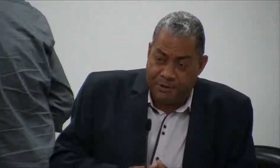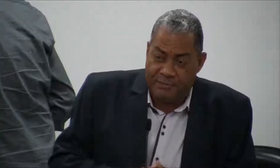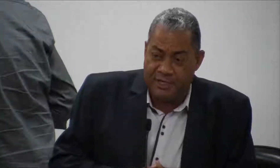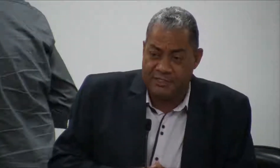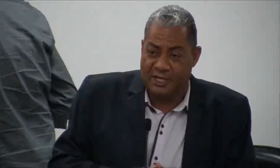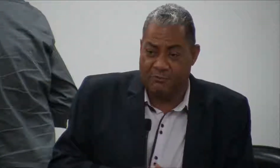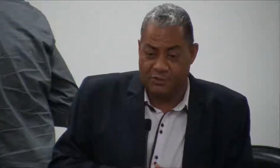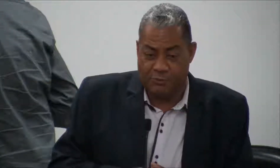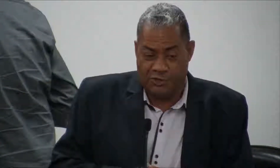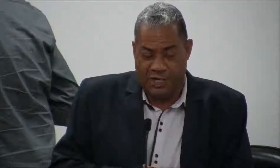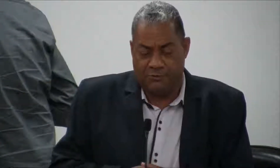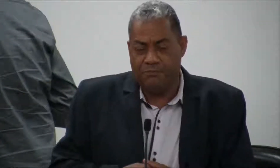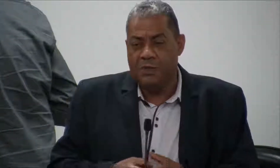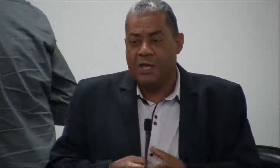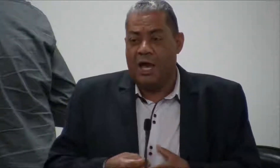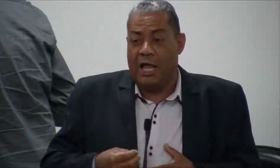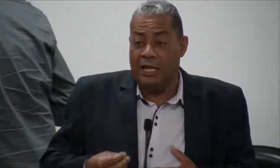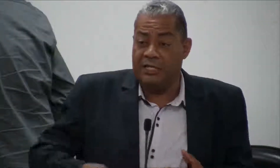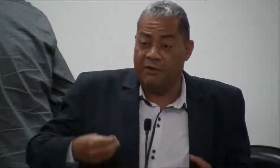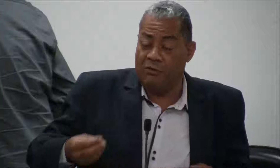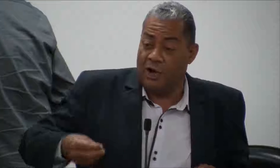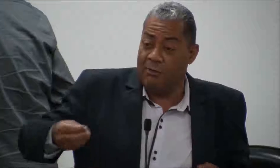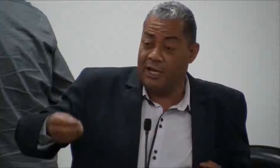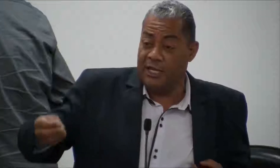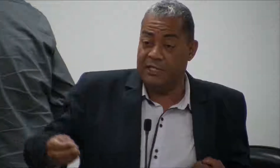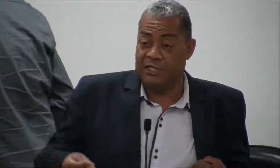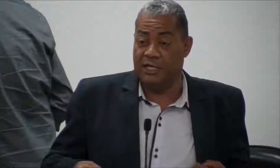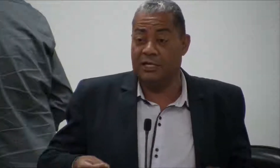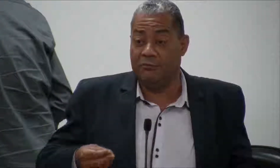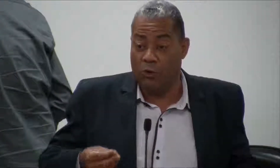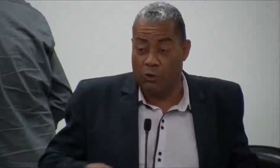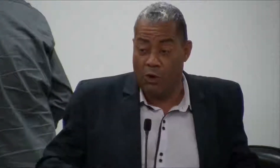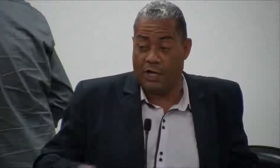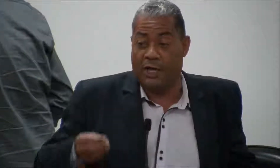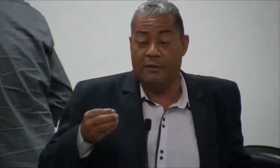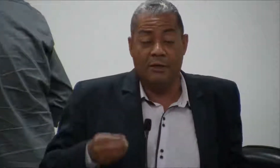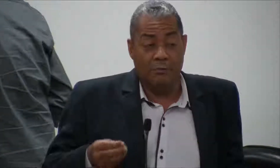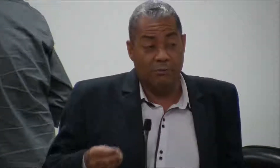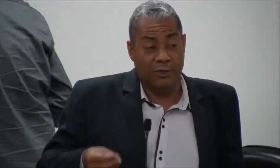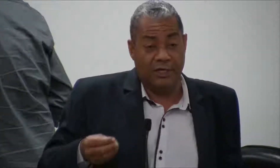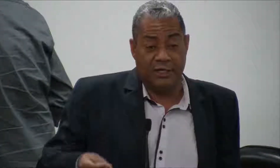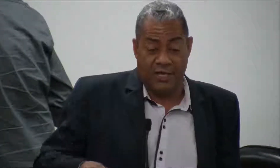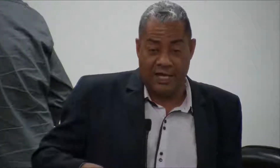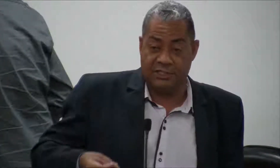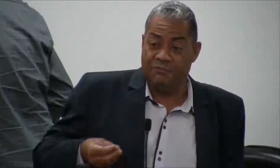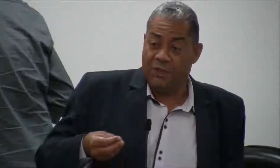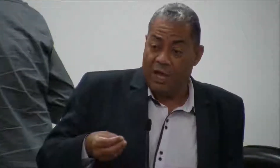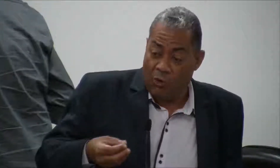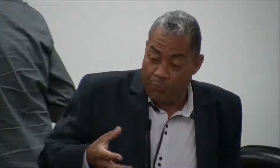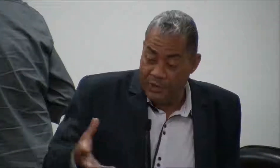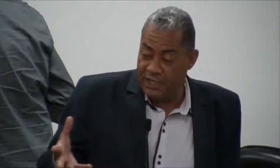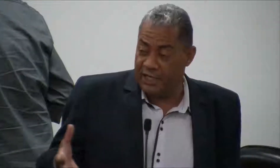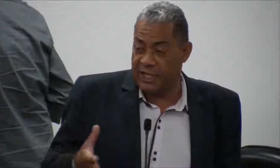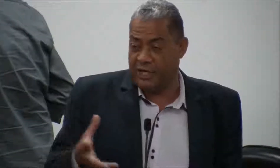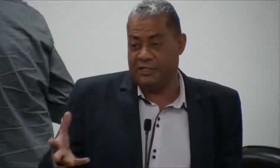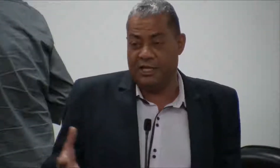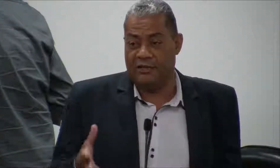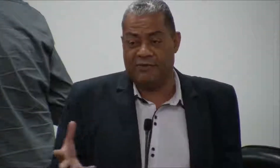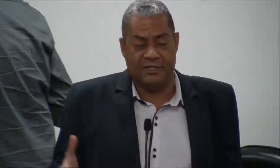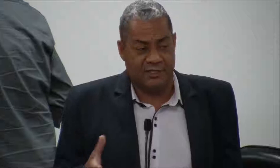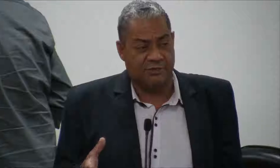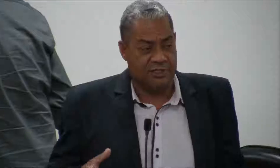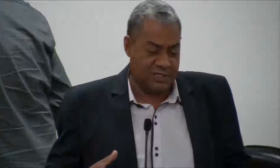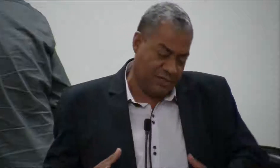realmente parabenizá-lo por esse projeto. Além de revogar uma lei antiga, ele coloca modernidade, obriga que a